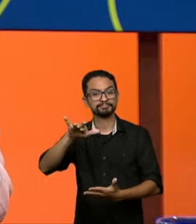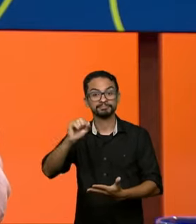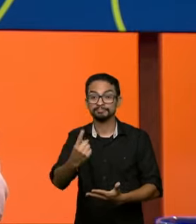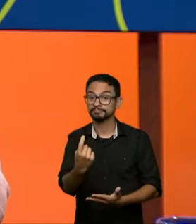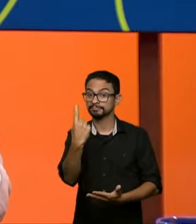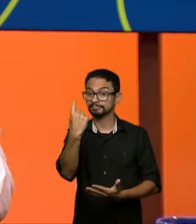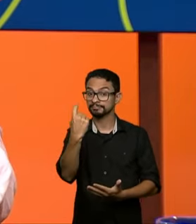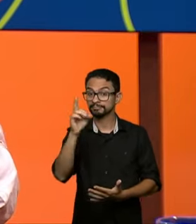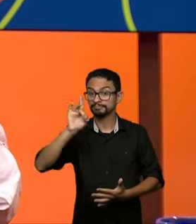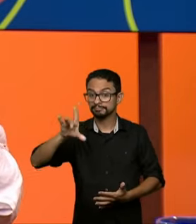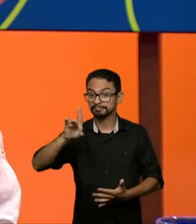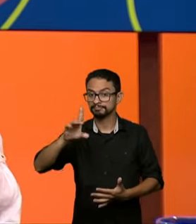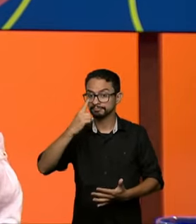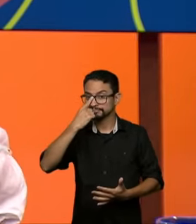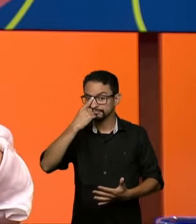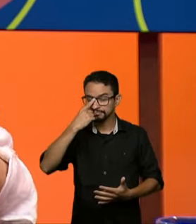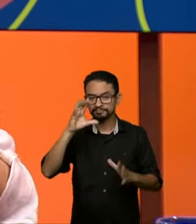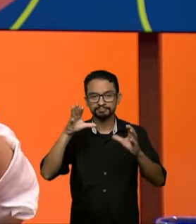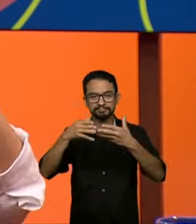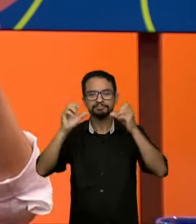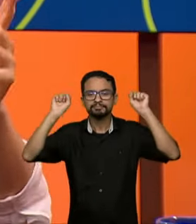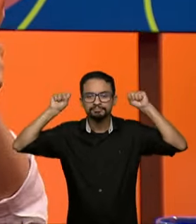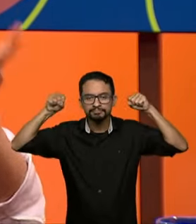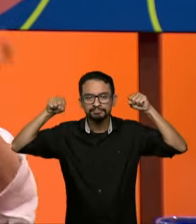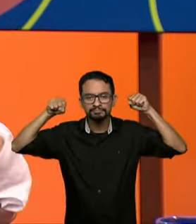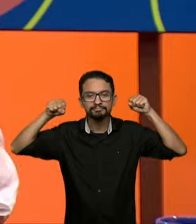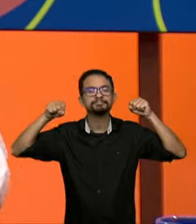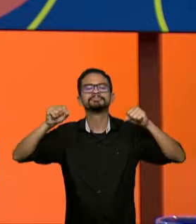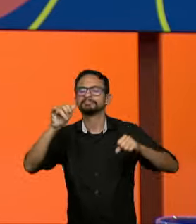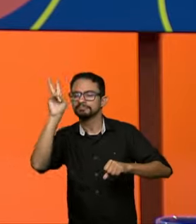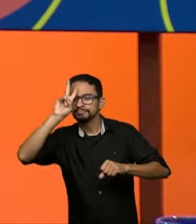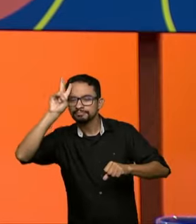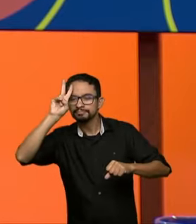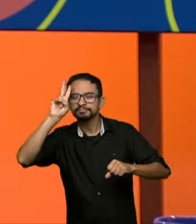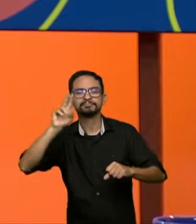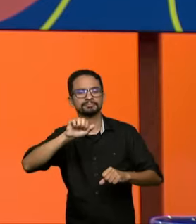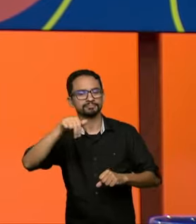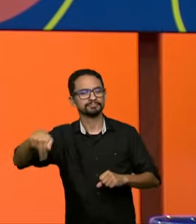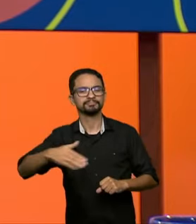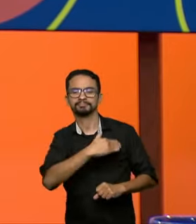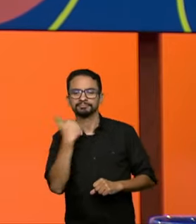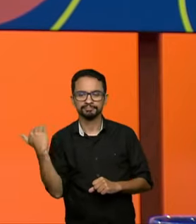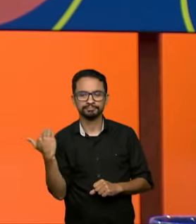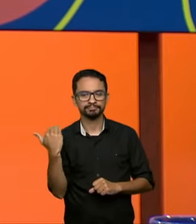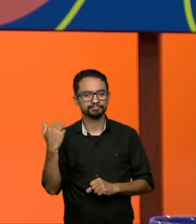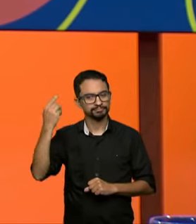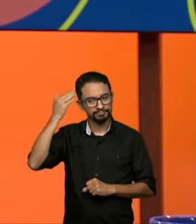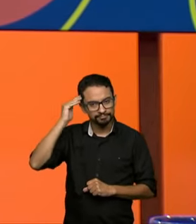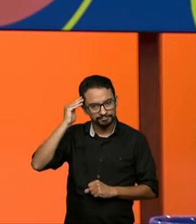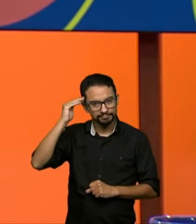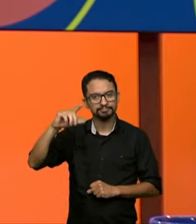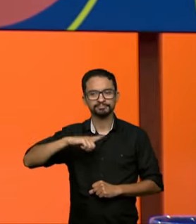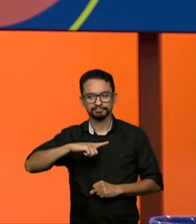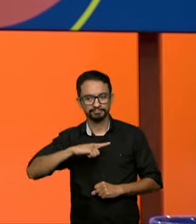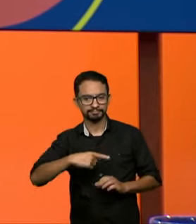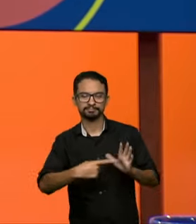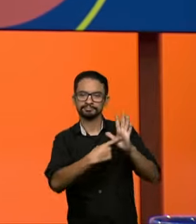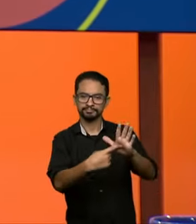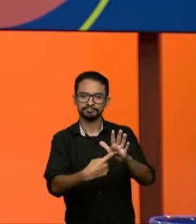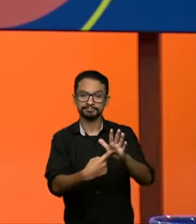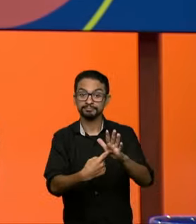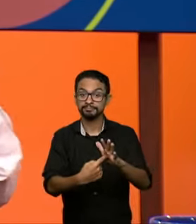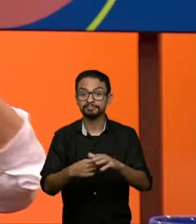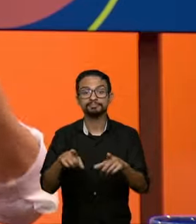matéria, além da Xuxa, na morte do Senna, foi a única matéria na cara em primeira pessoa. Né? Porque